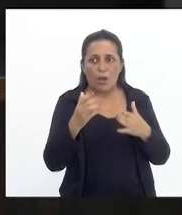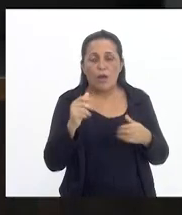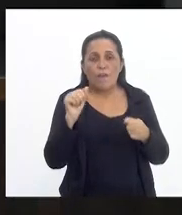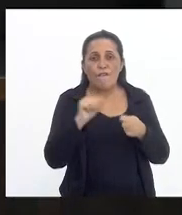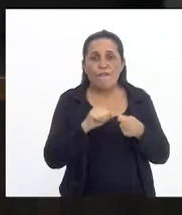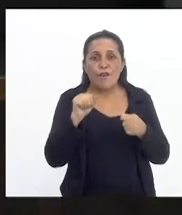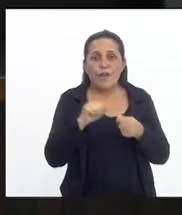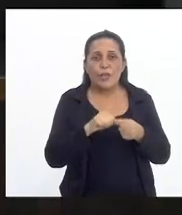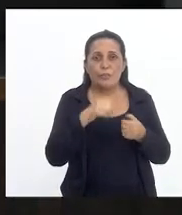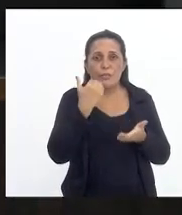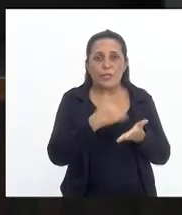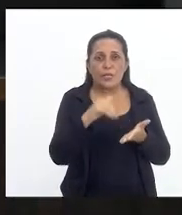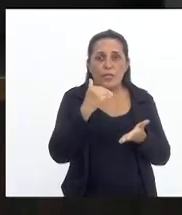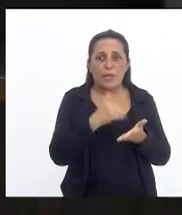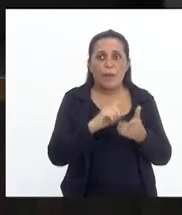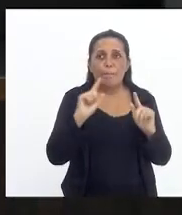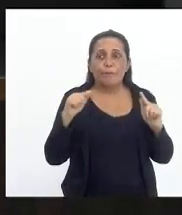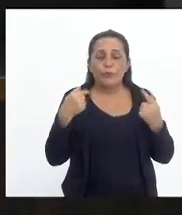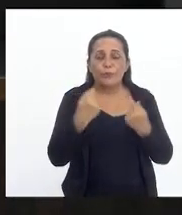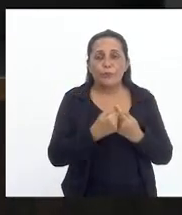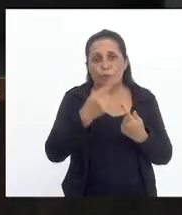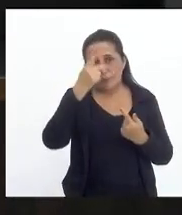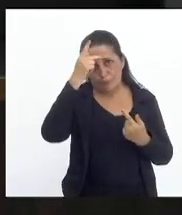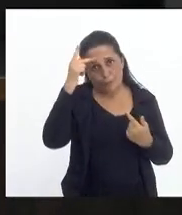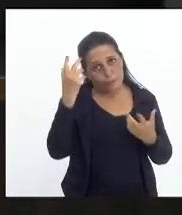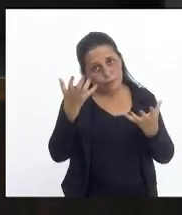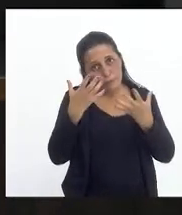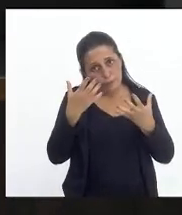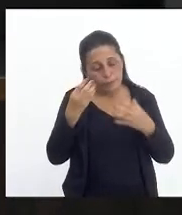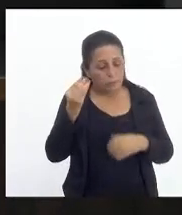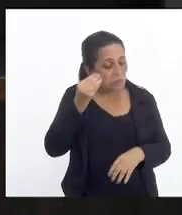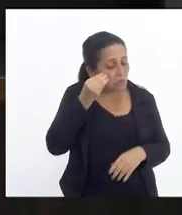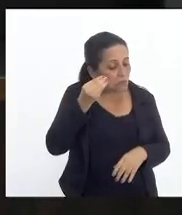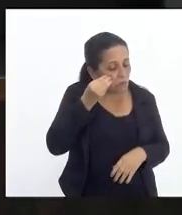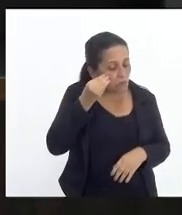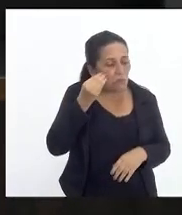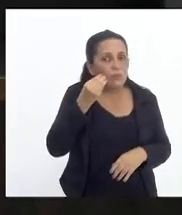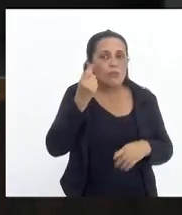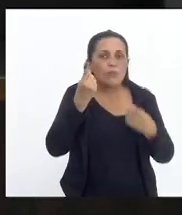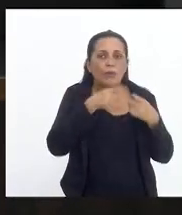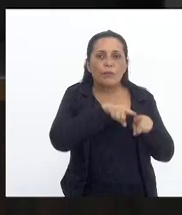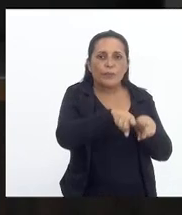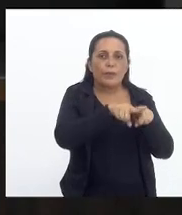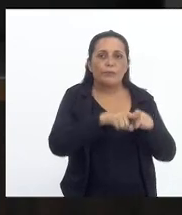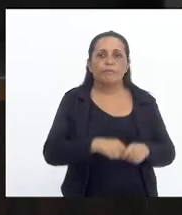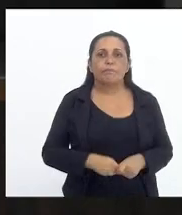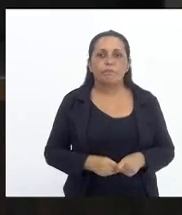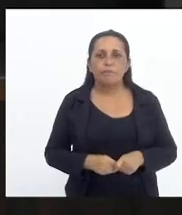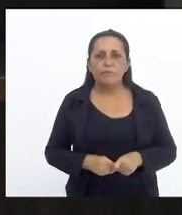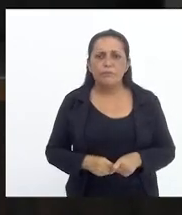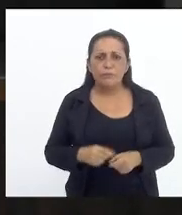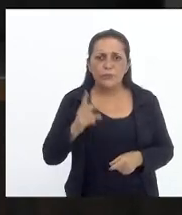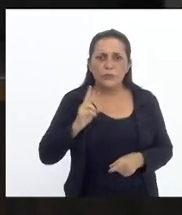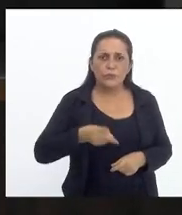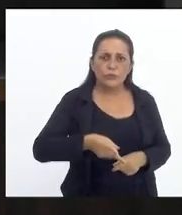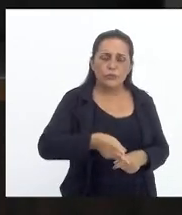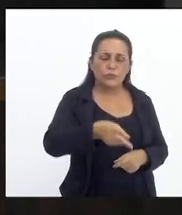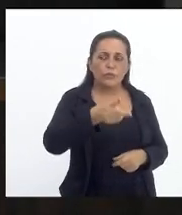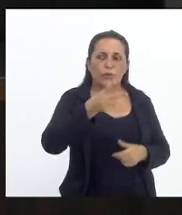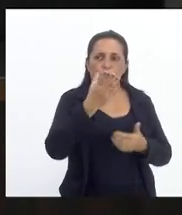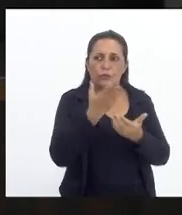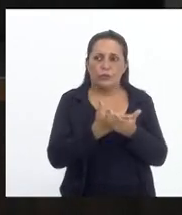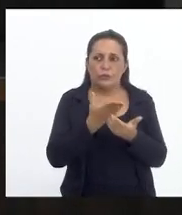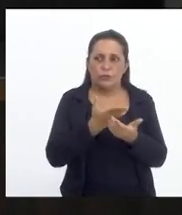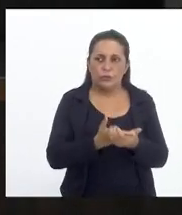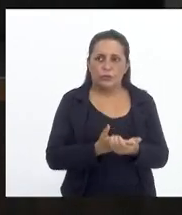pelo secretário está no nosso grupo para quem quiser acompanhar dá continuidade aos estudos